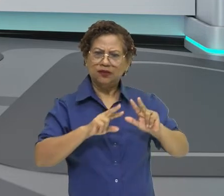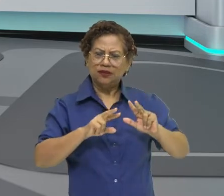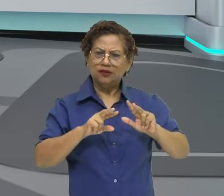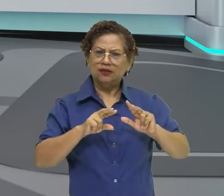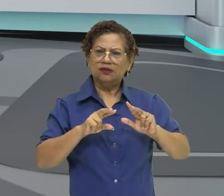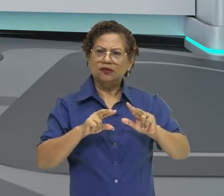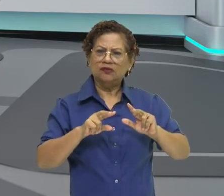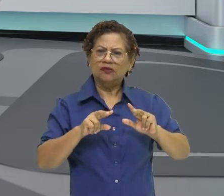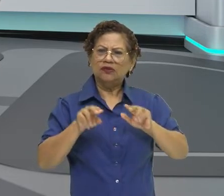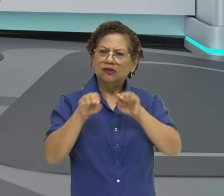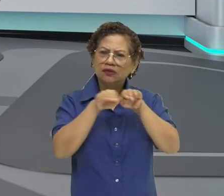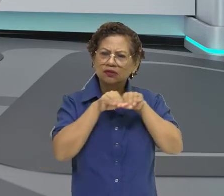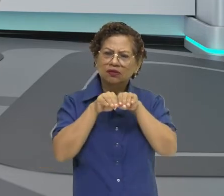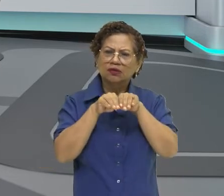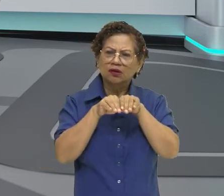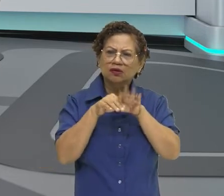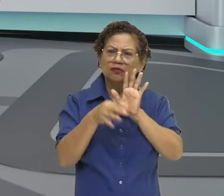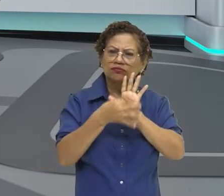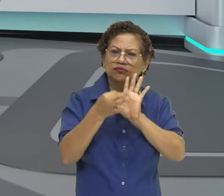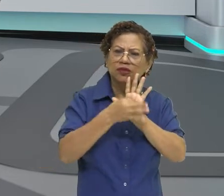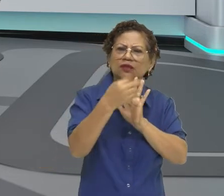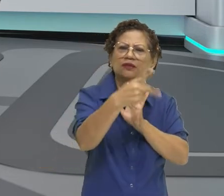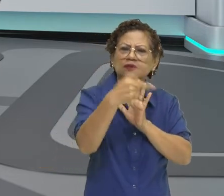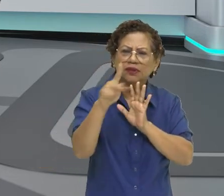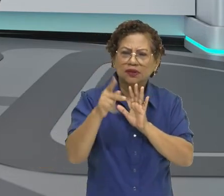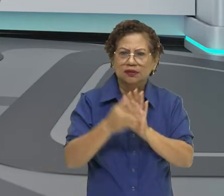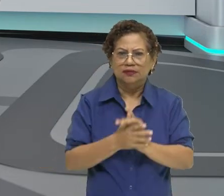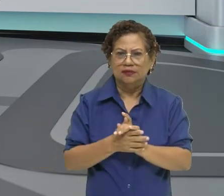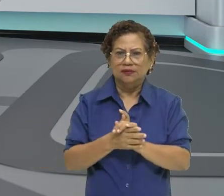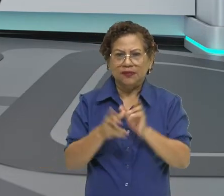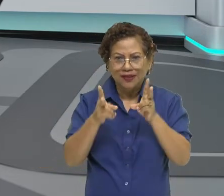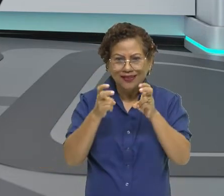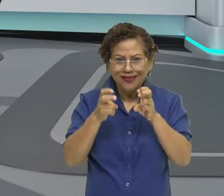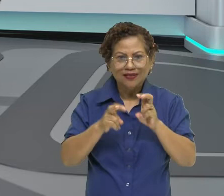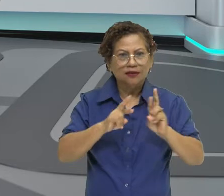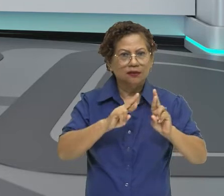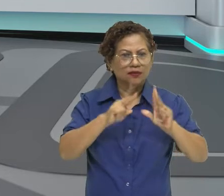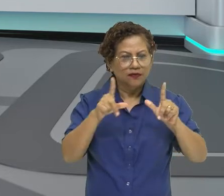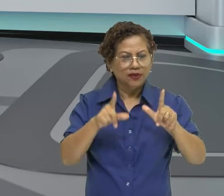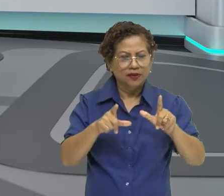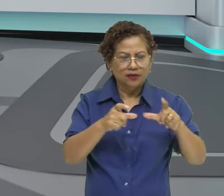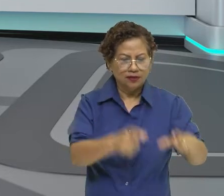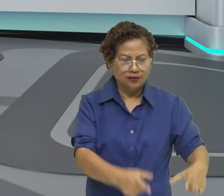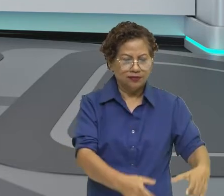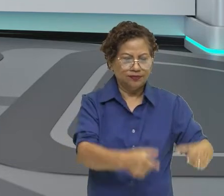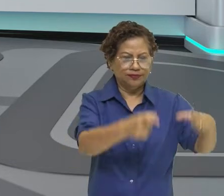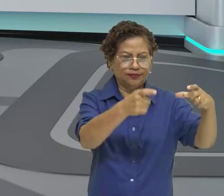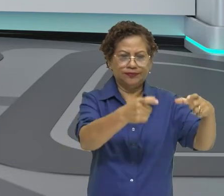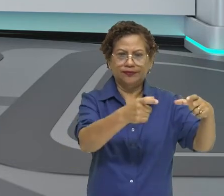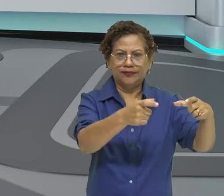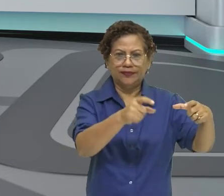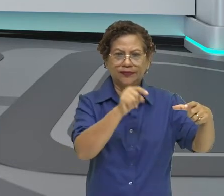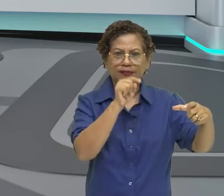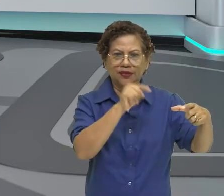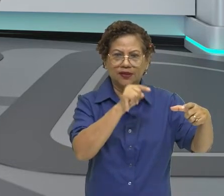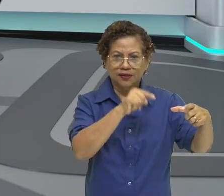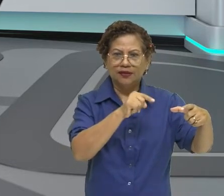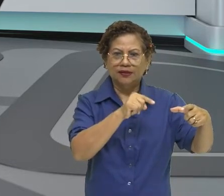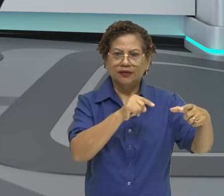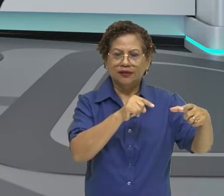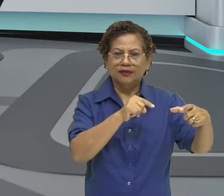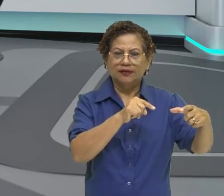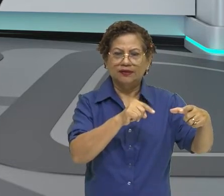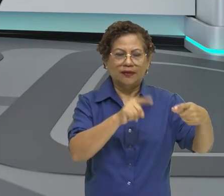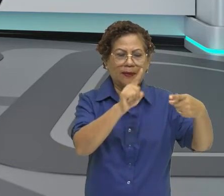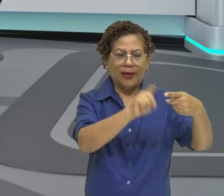O que vocês acham? Elas são diferentes, né? A gente tem a coluna dórica, a jônica e a